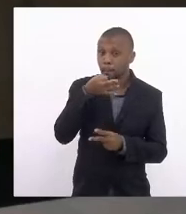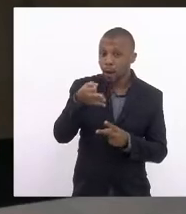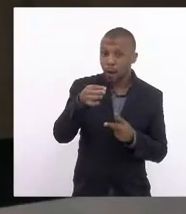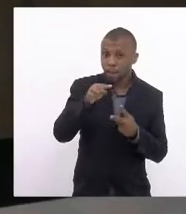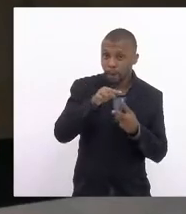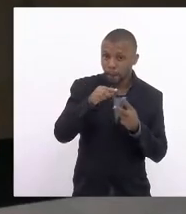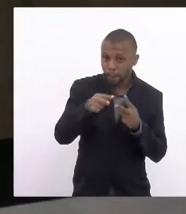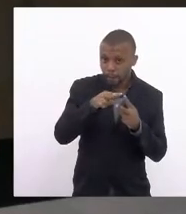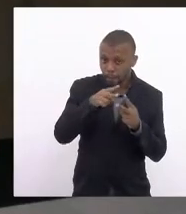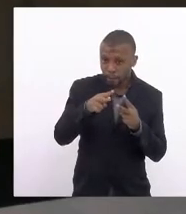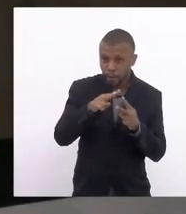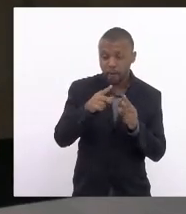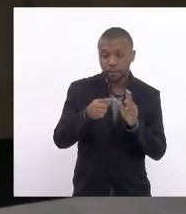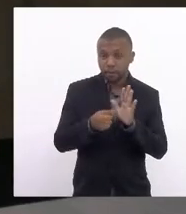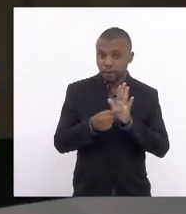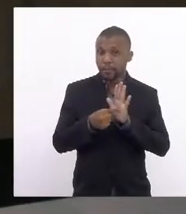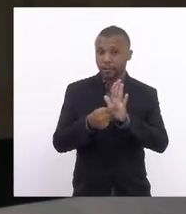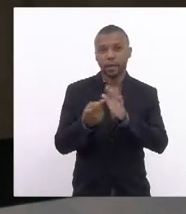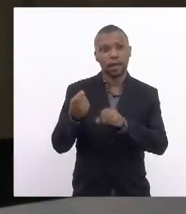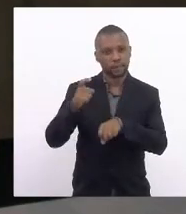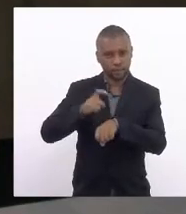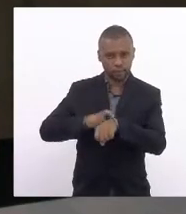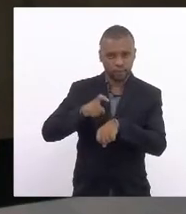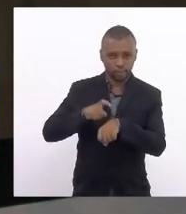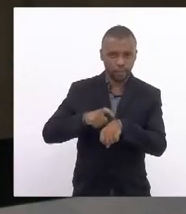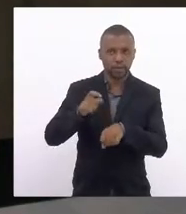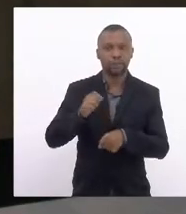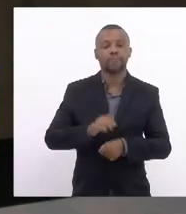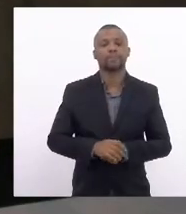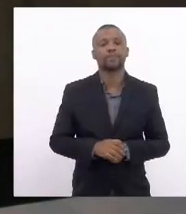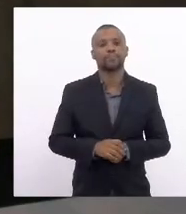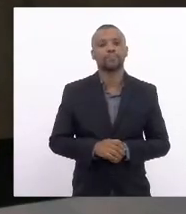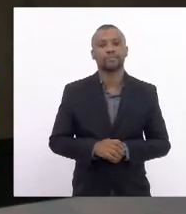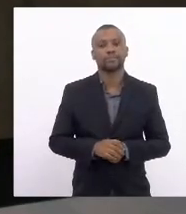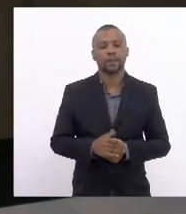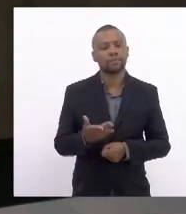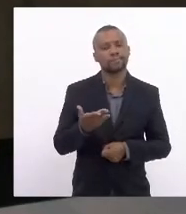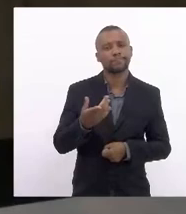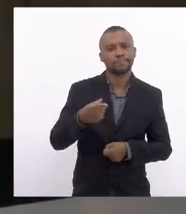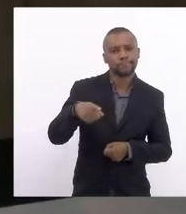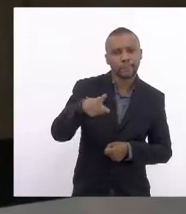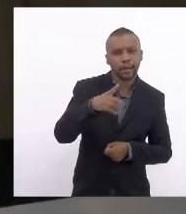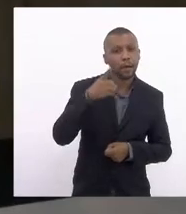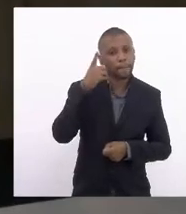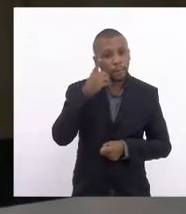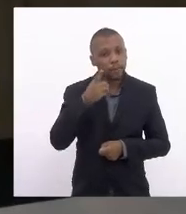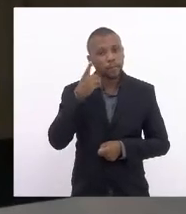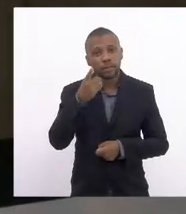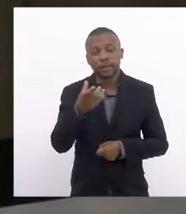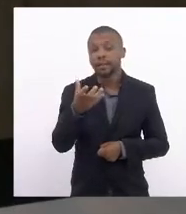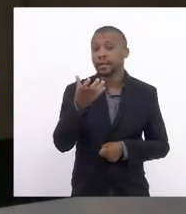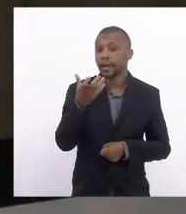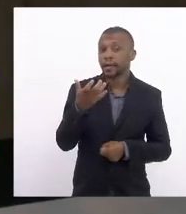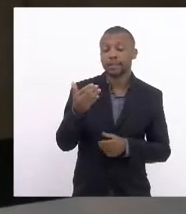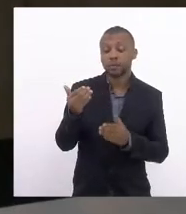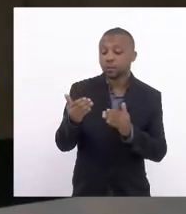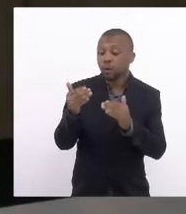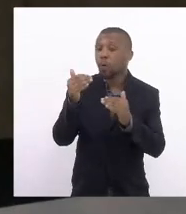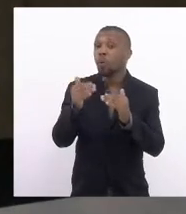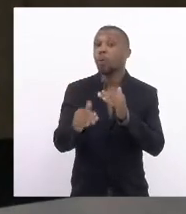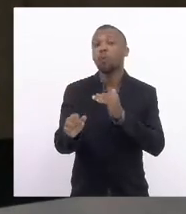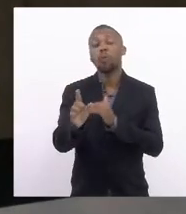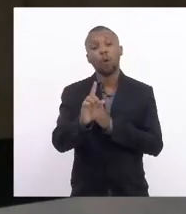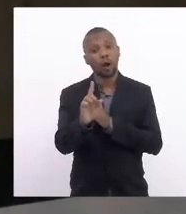que foram apresentados aqui por pelos parlamentares que entendem que não é